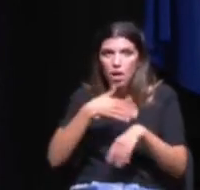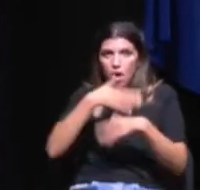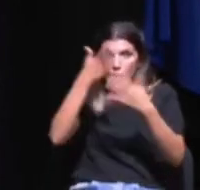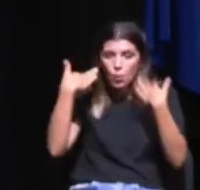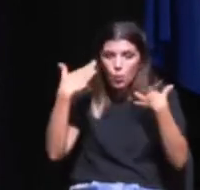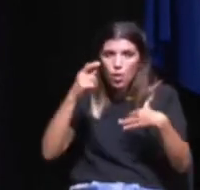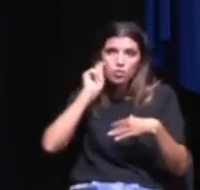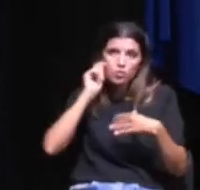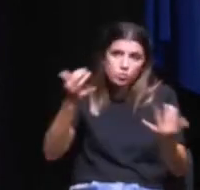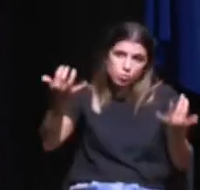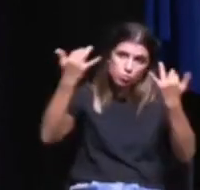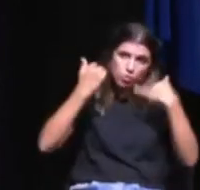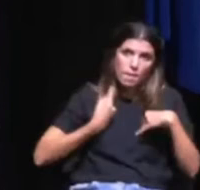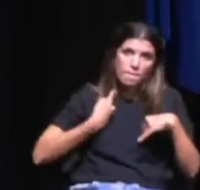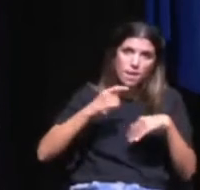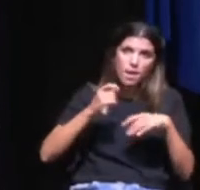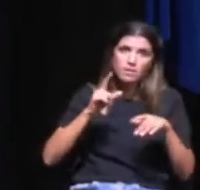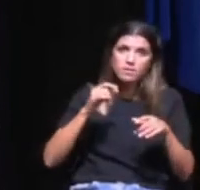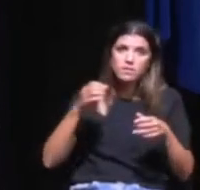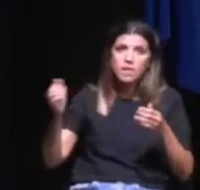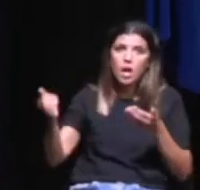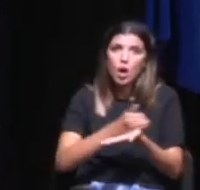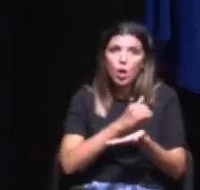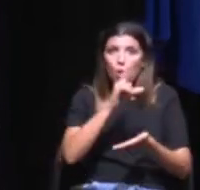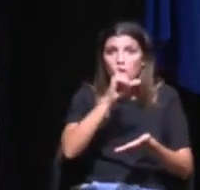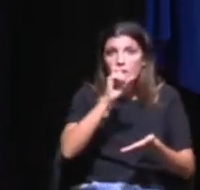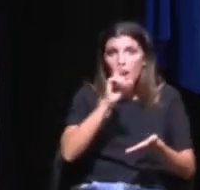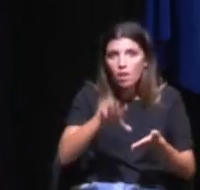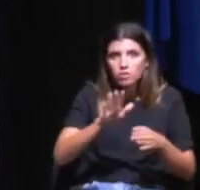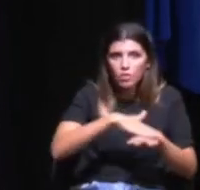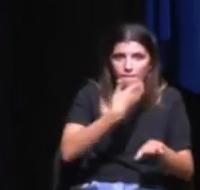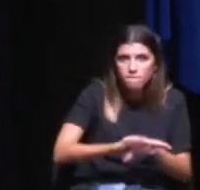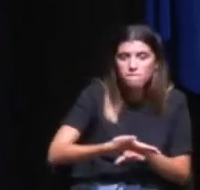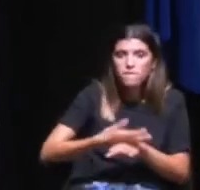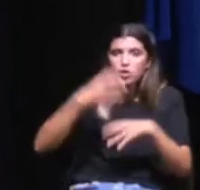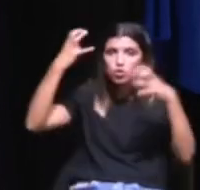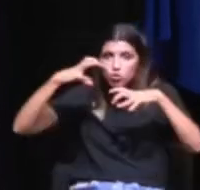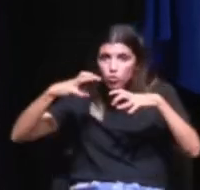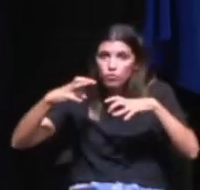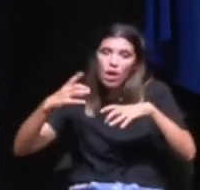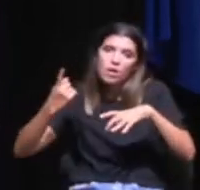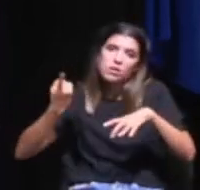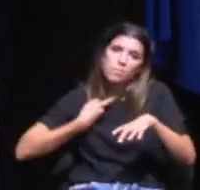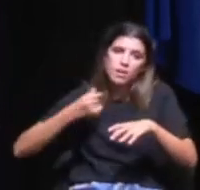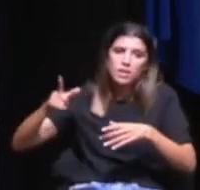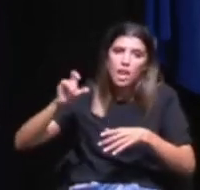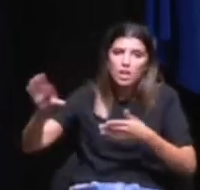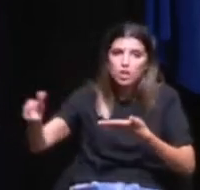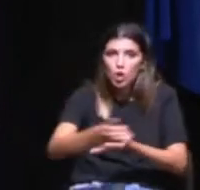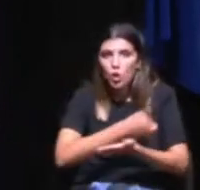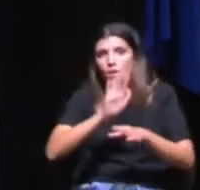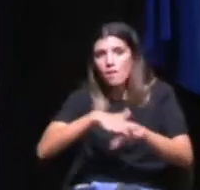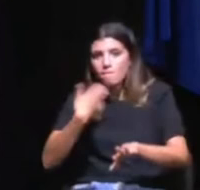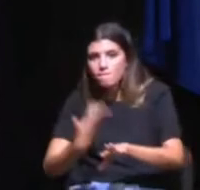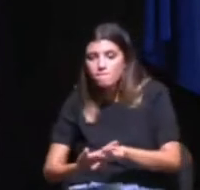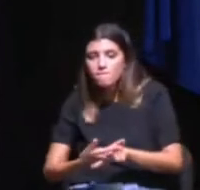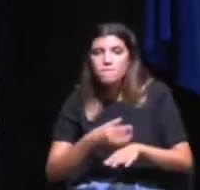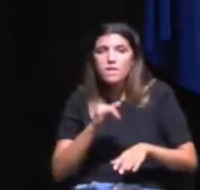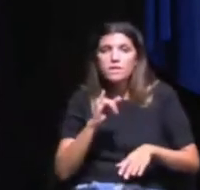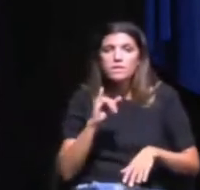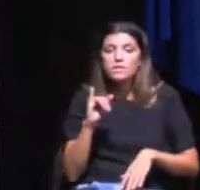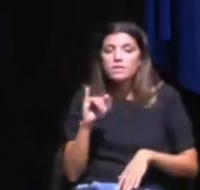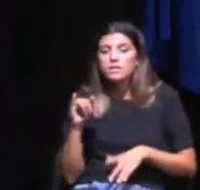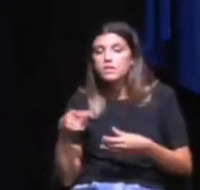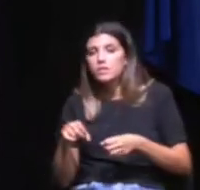turistas, deve ser reforçado. Em períodos em que se antevê chuvadas, como hoje, deve ser reforçado. A higiene urbana e a fundamental aposta na